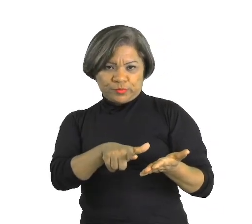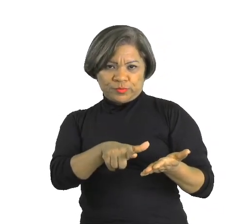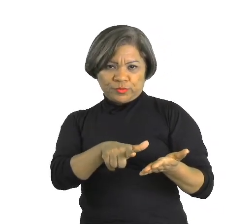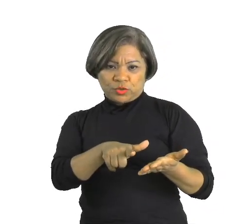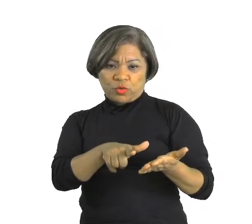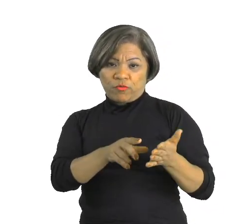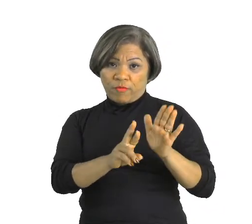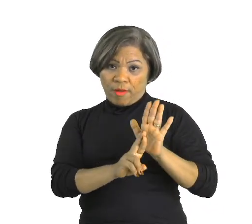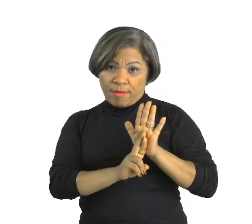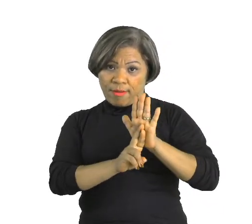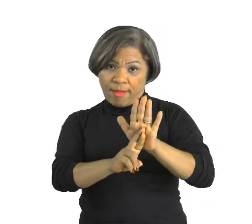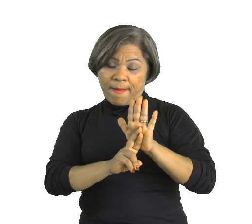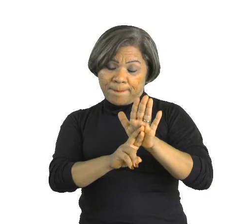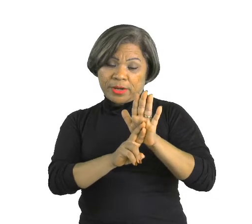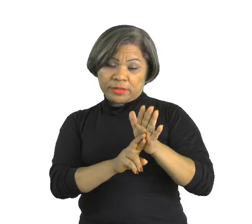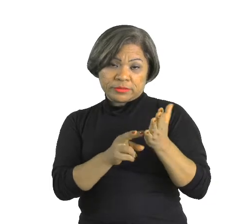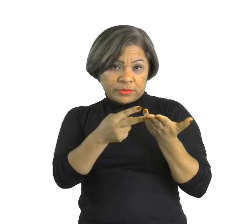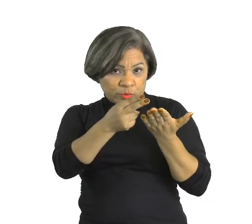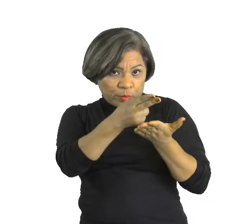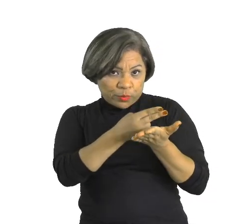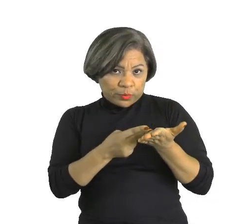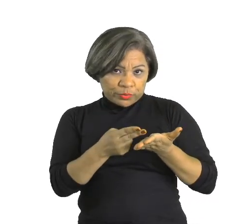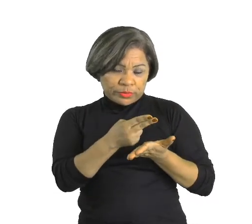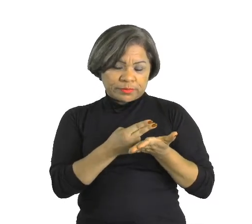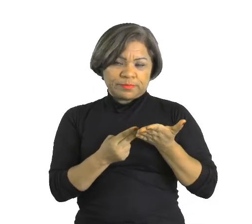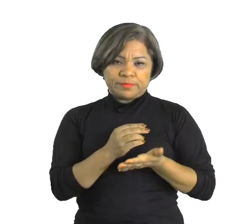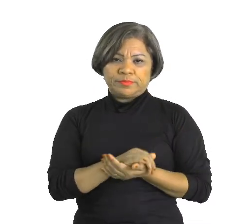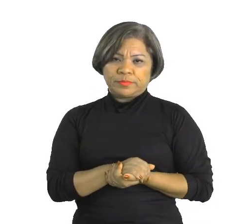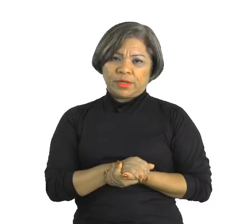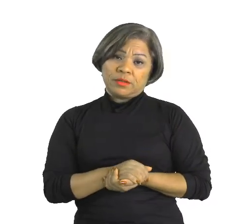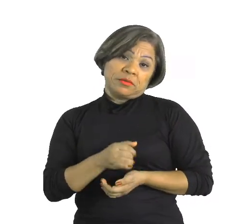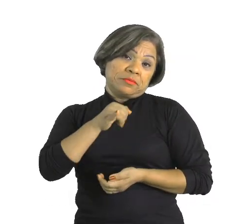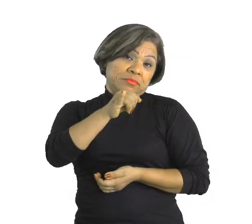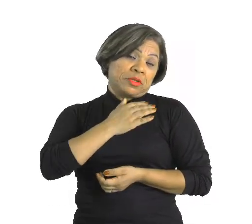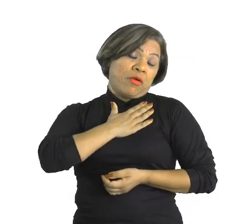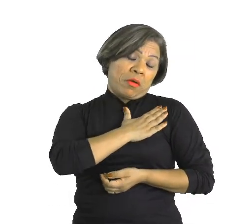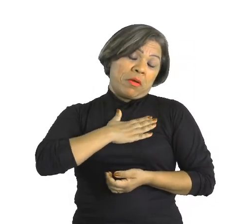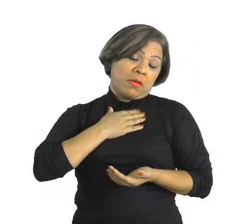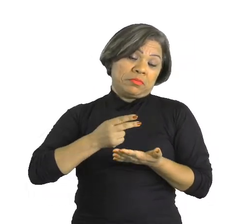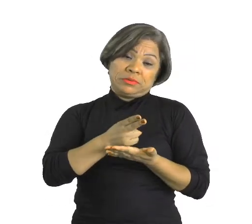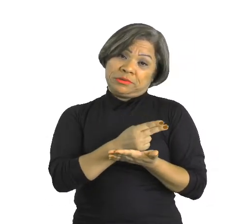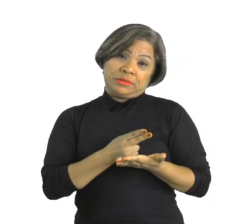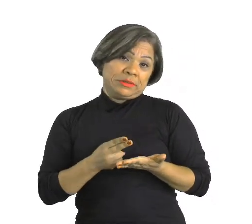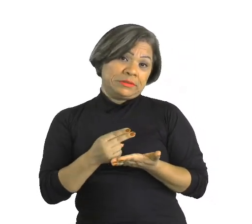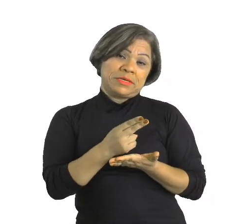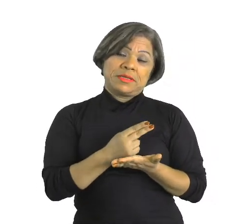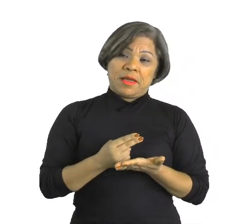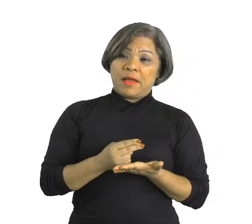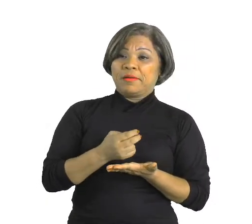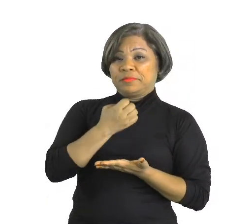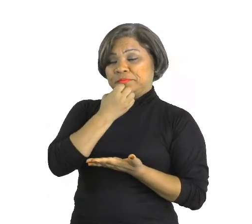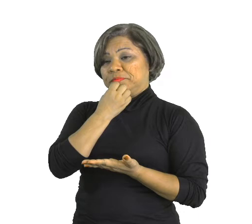por meio de um desenho. Então, para quem gosta de desenhar, essa é a questão